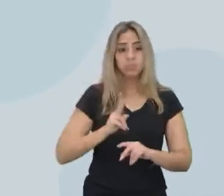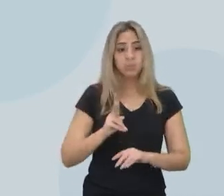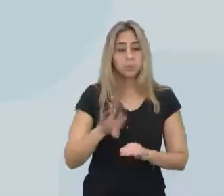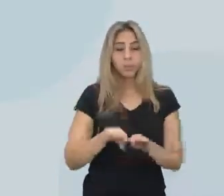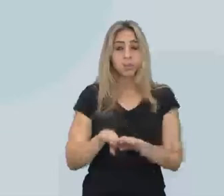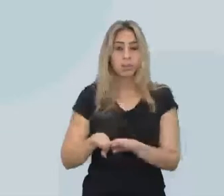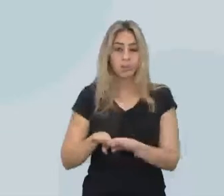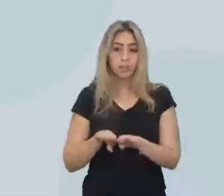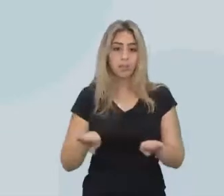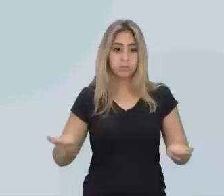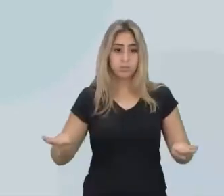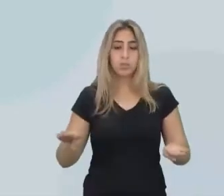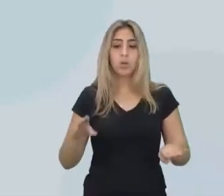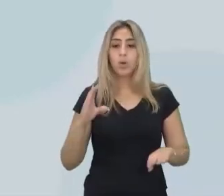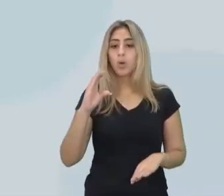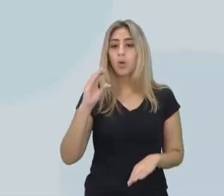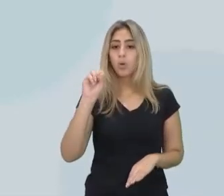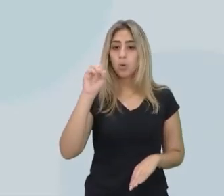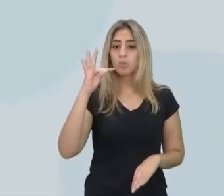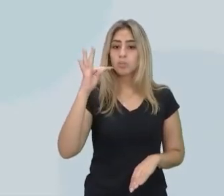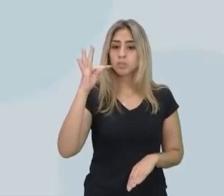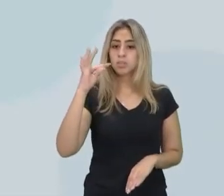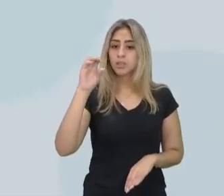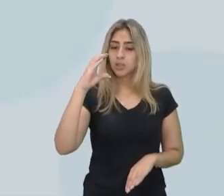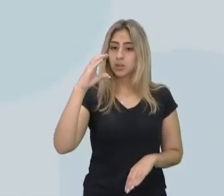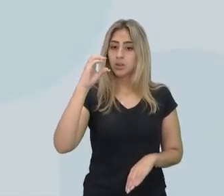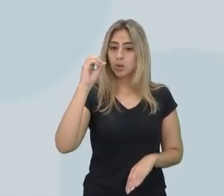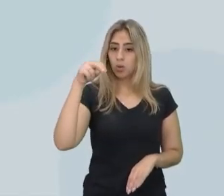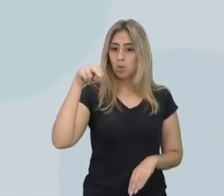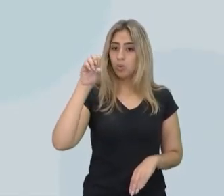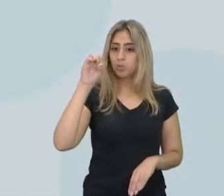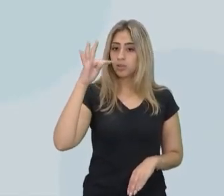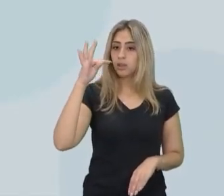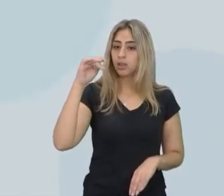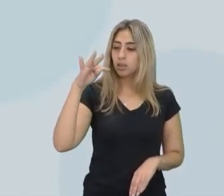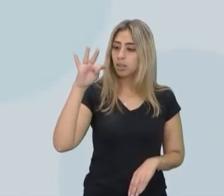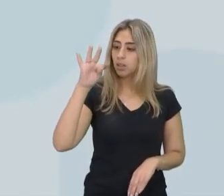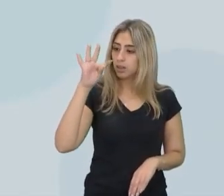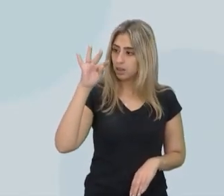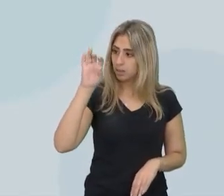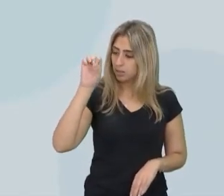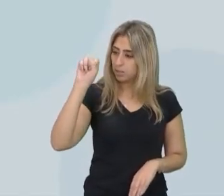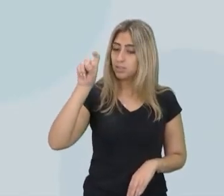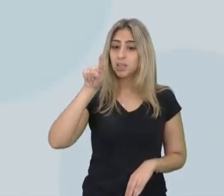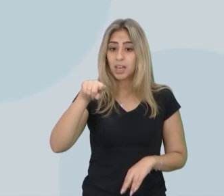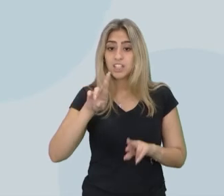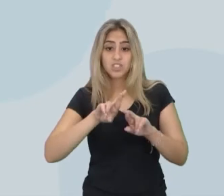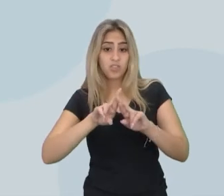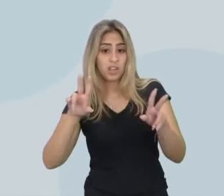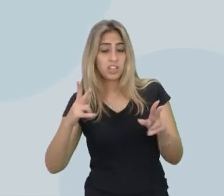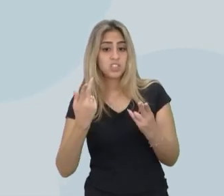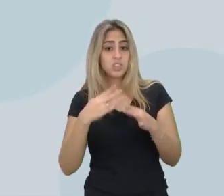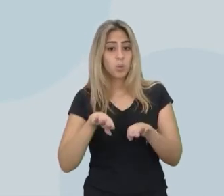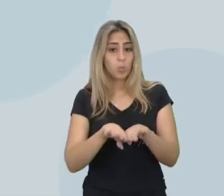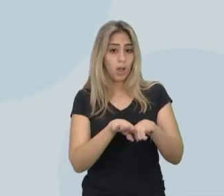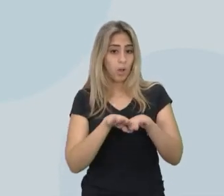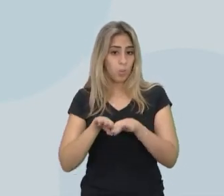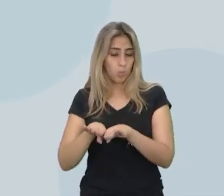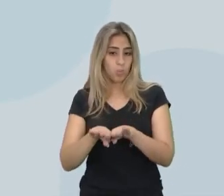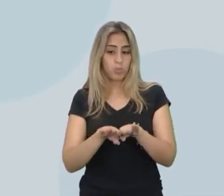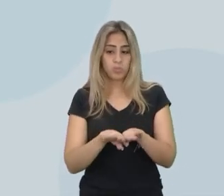permanece constante, tá? Constante é diferente de igual. Então, essas quantidades, elas se